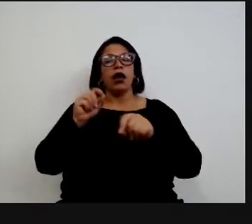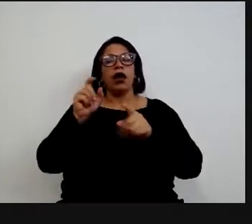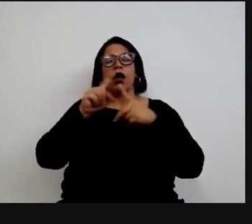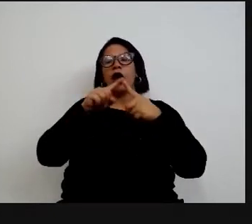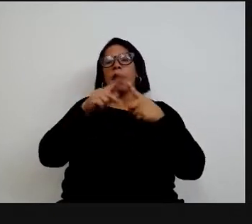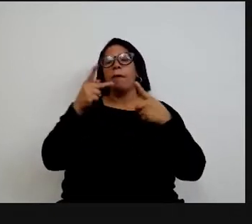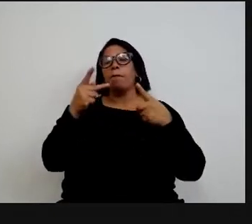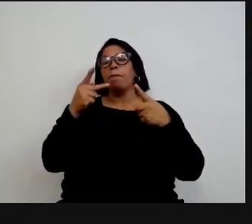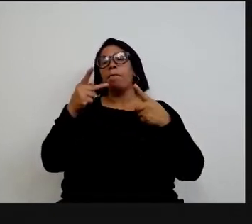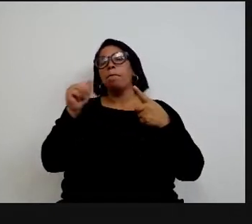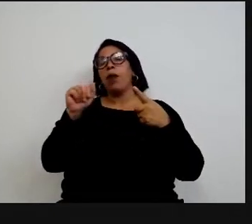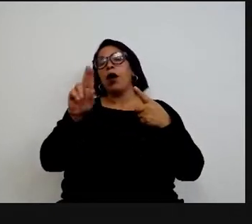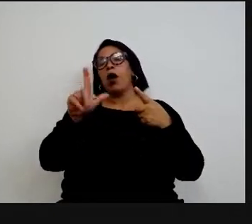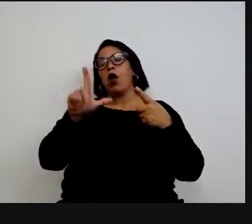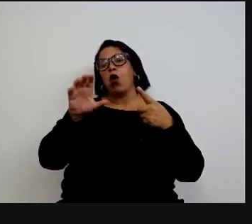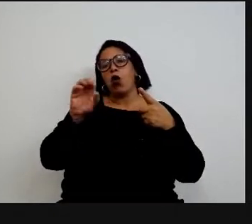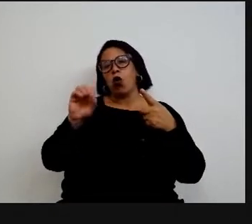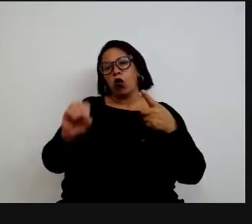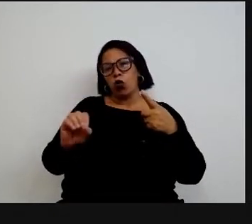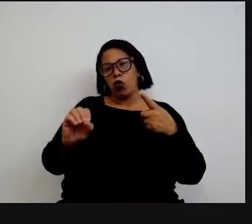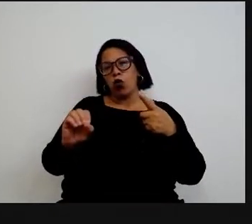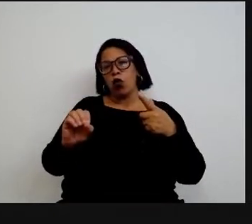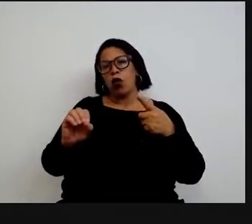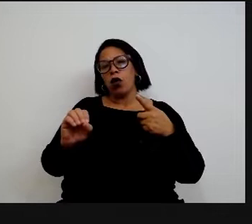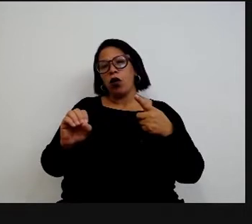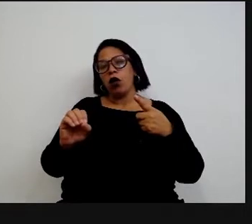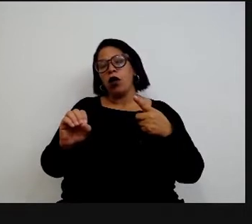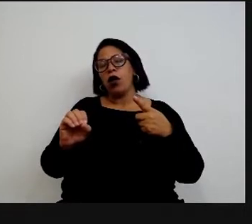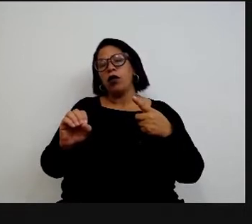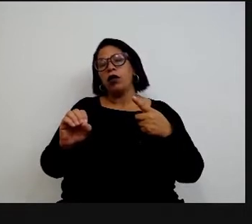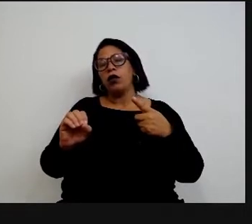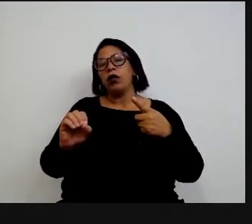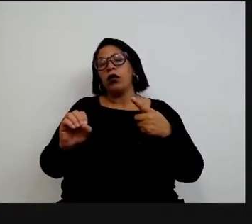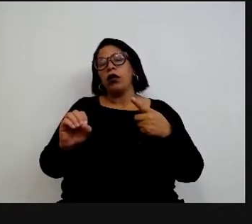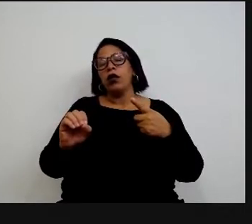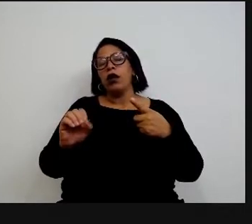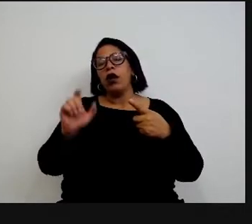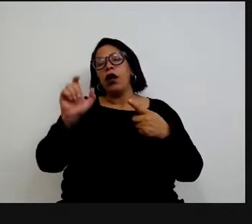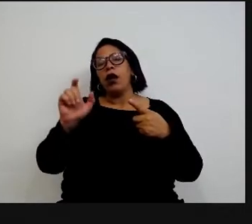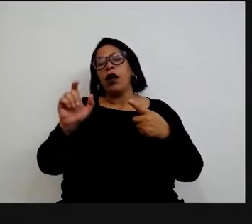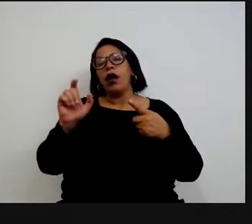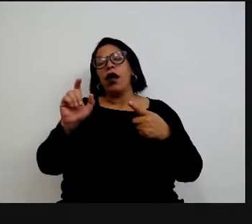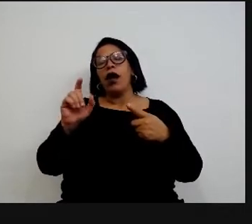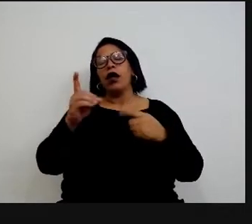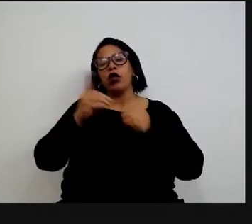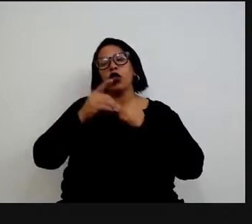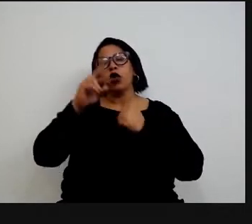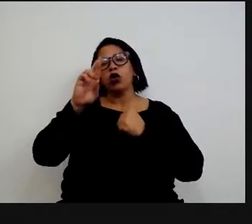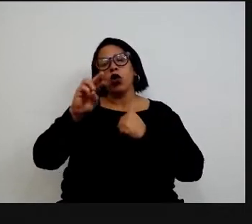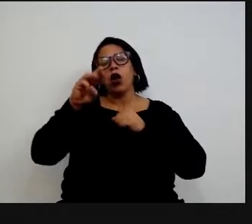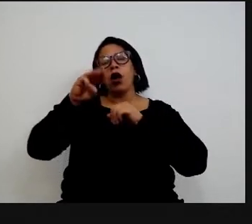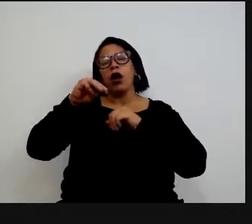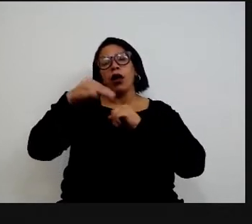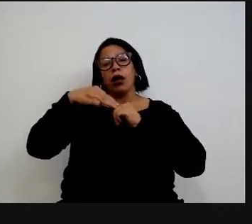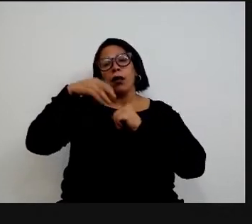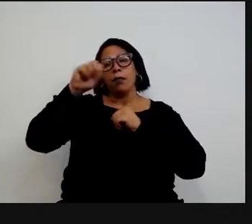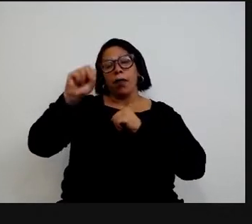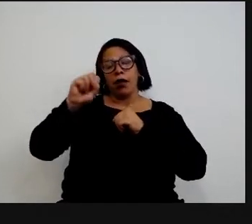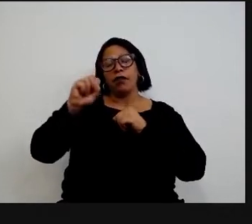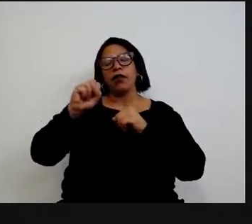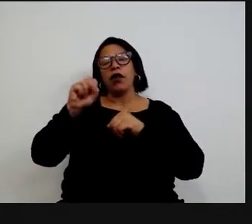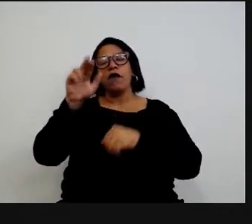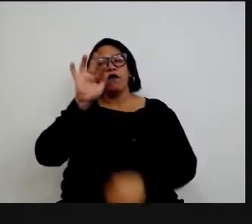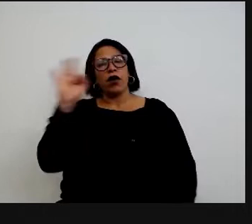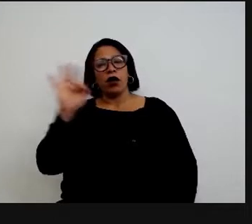Paulo Marques, que está ali na ponta, mais à minha direita. Paulo Marques é doutor e mestre em Educação pela